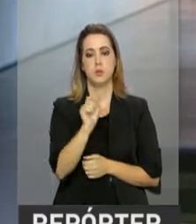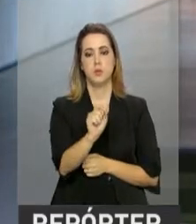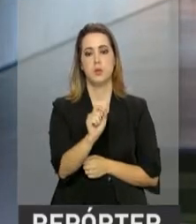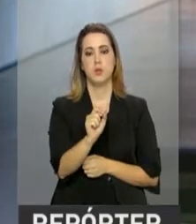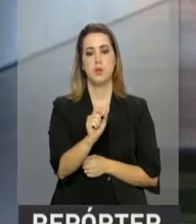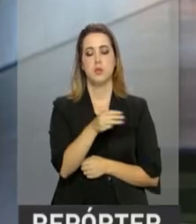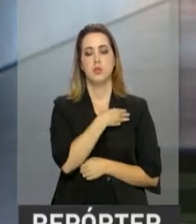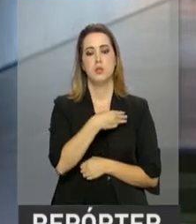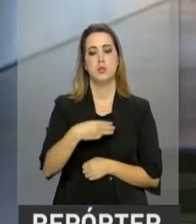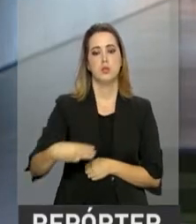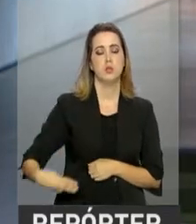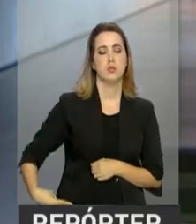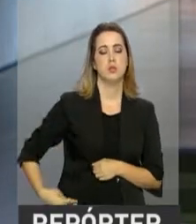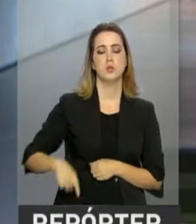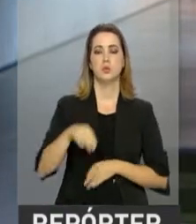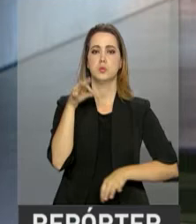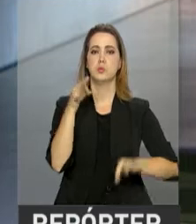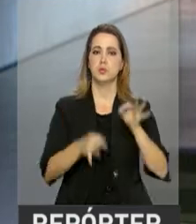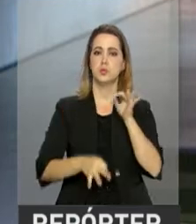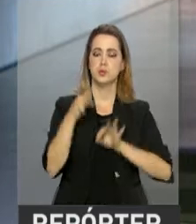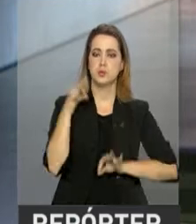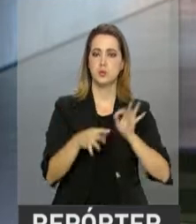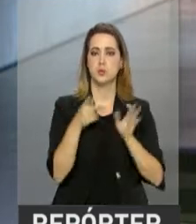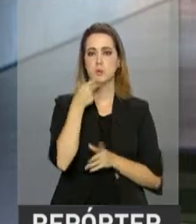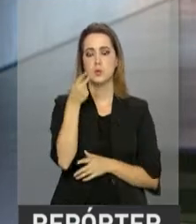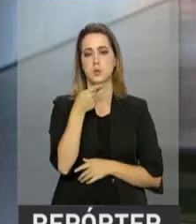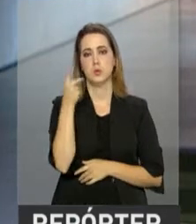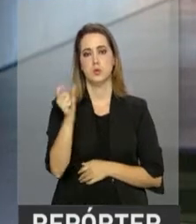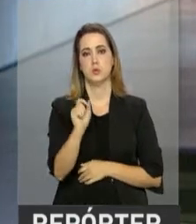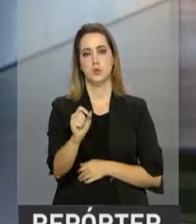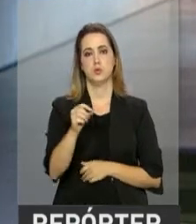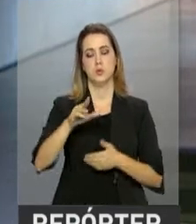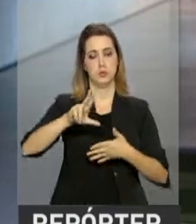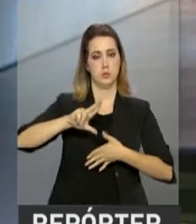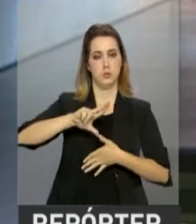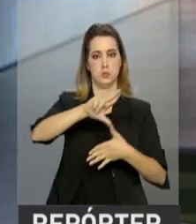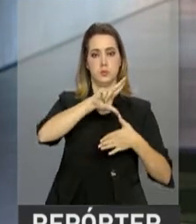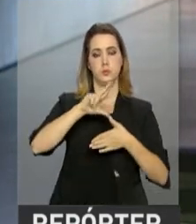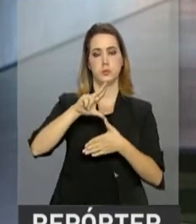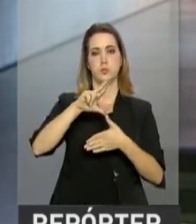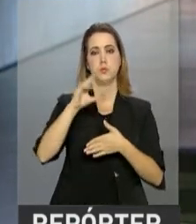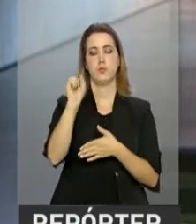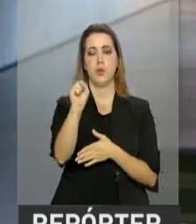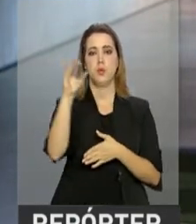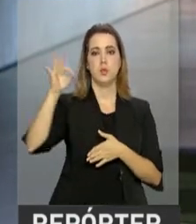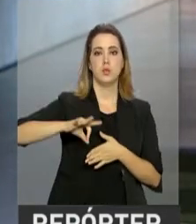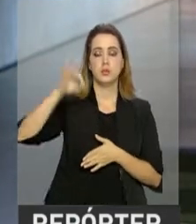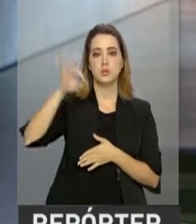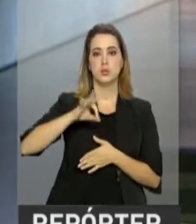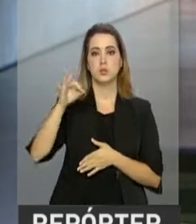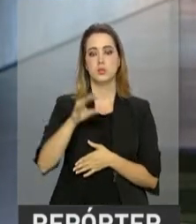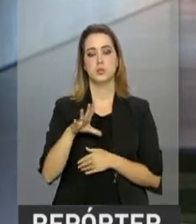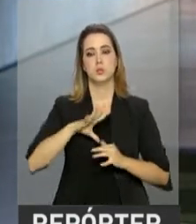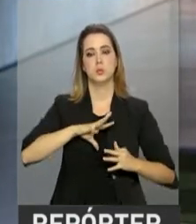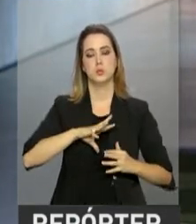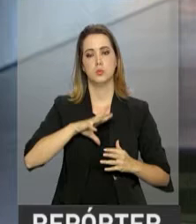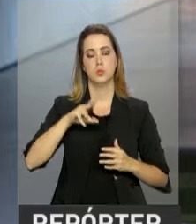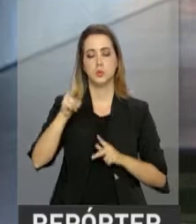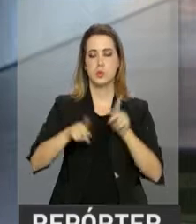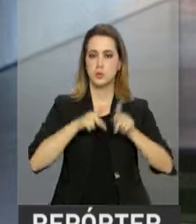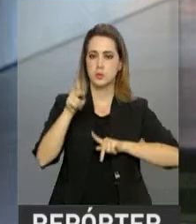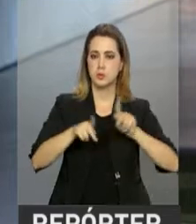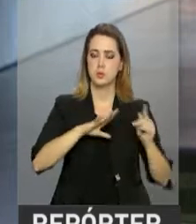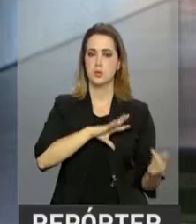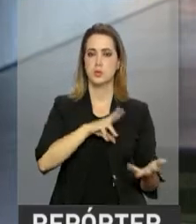o ministro da Justiça, Alexandre de Moraes, a América Latina tem 8% da população mundial, mas responde por mais